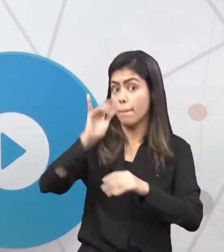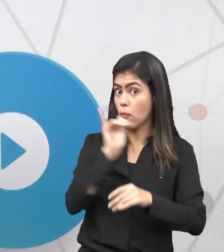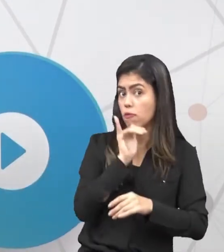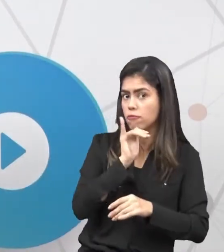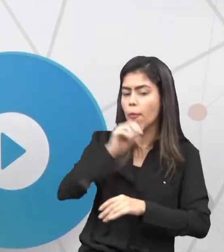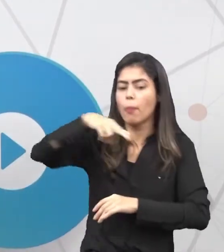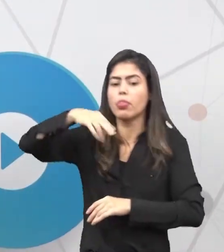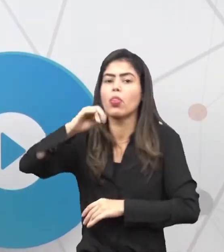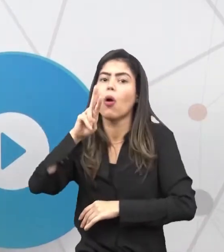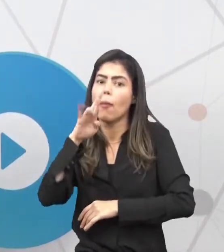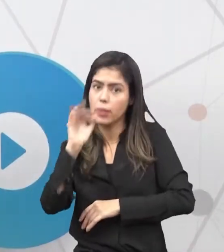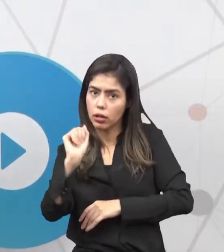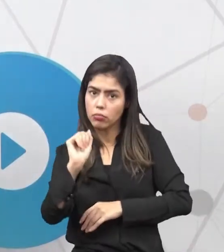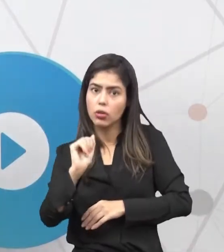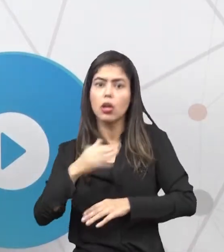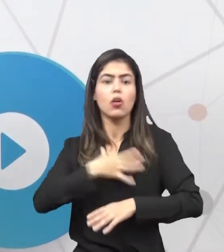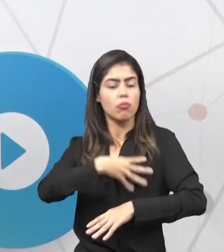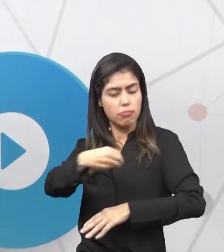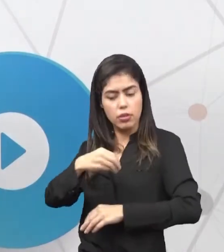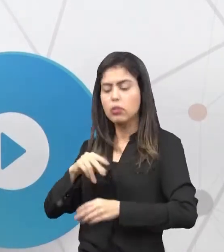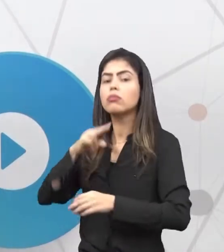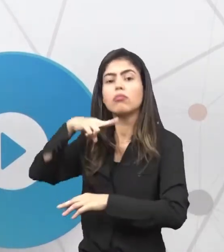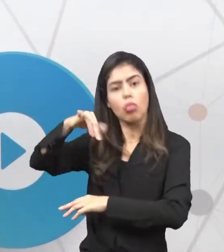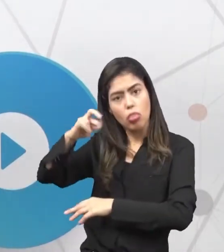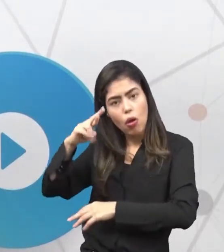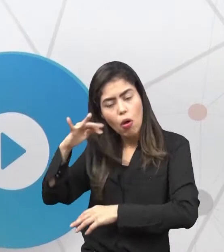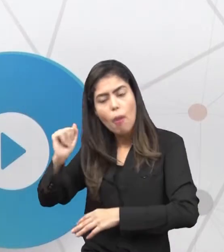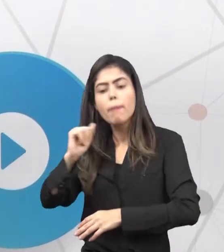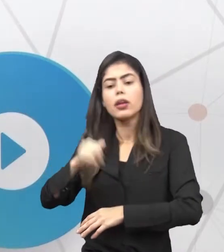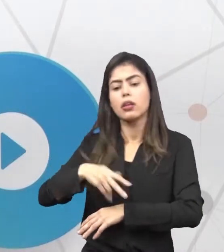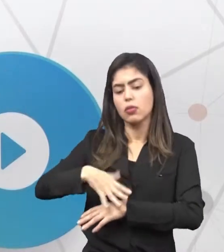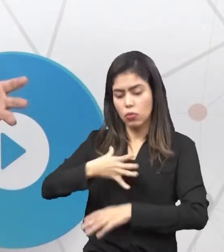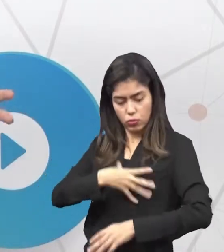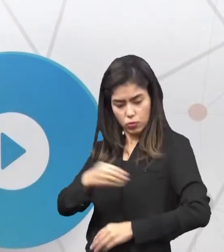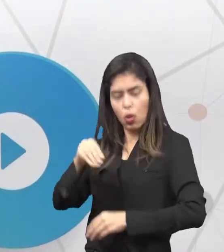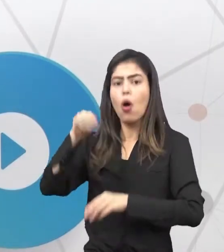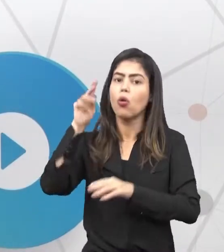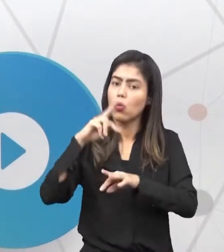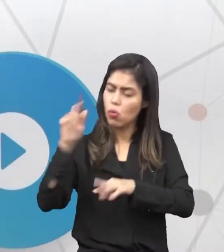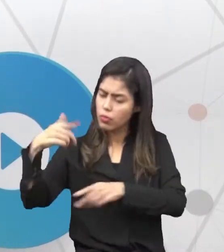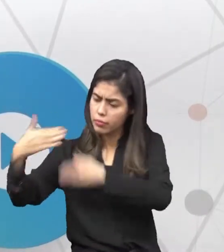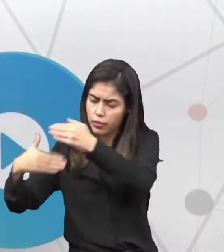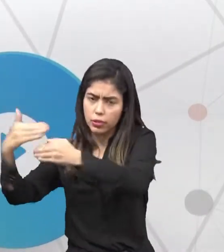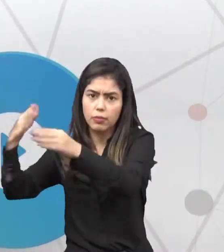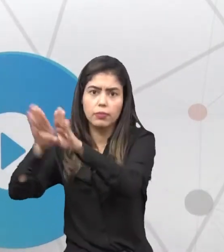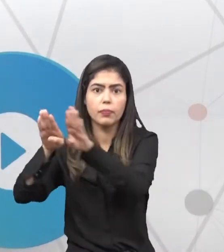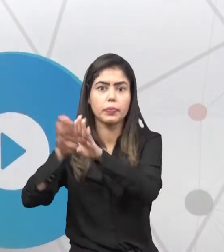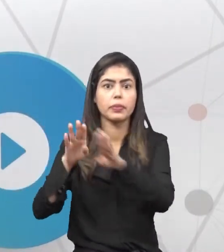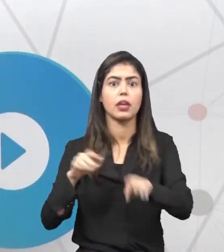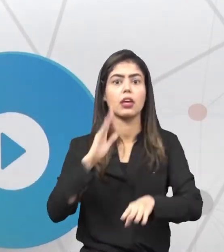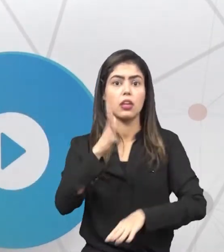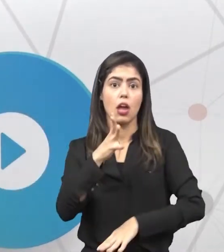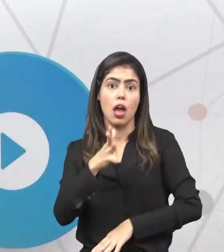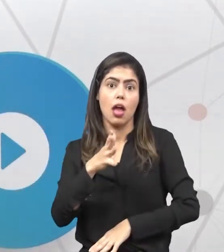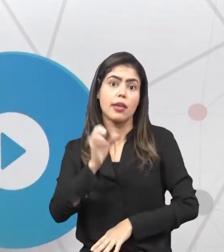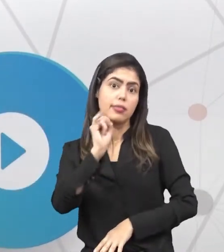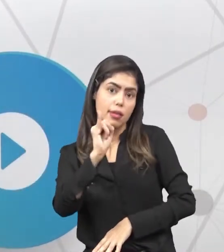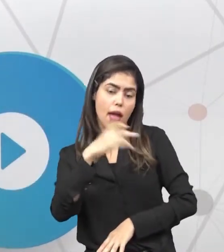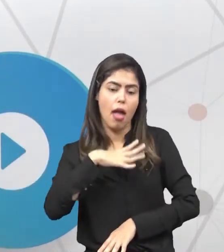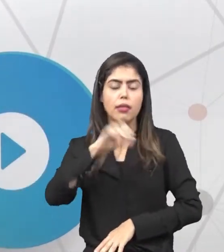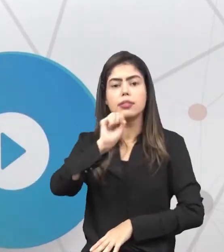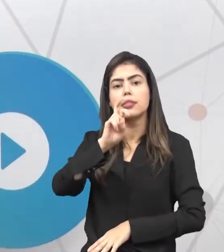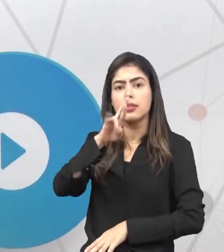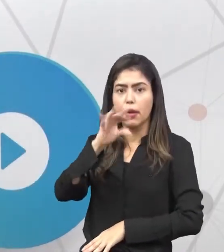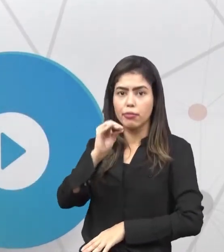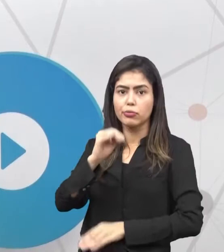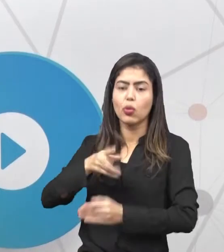o filho seria nobre, o neto era nobre, e assim sucessivamente. Os servos seus filhos seriam servos, né, não